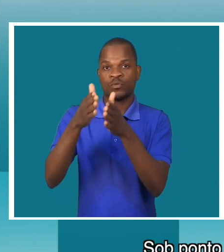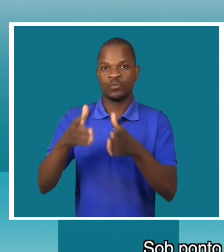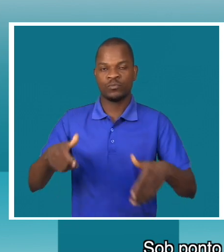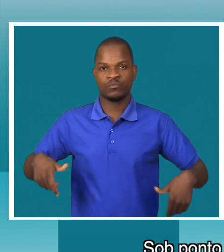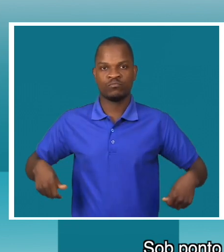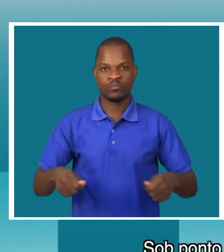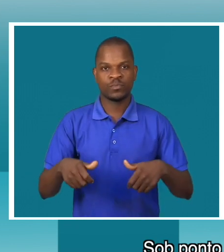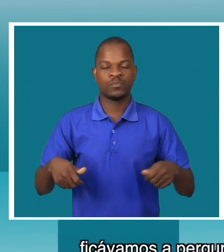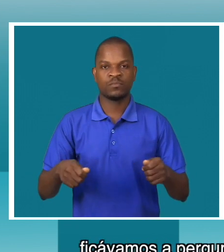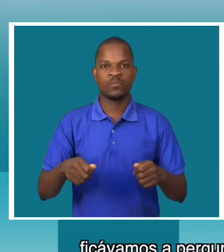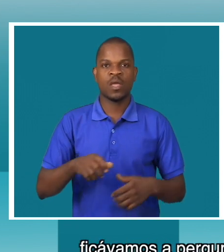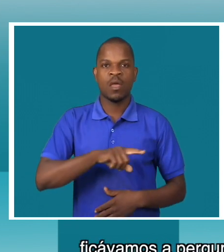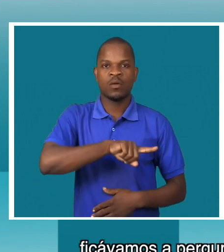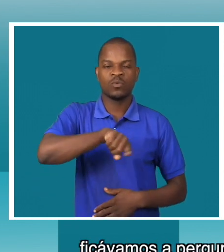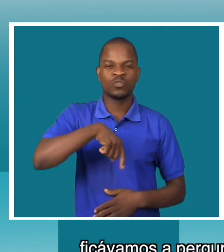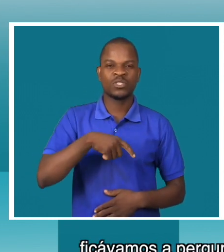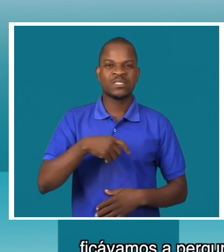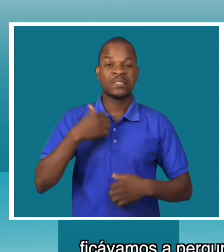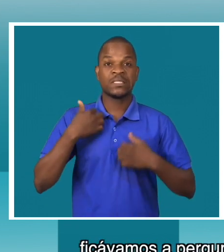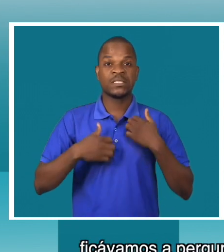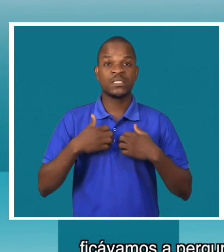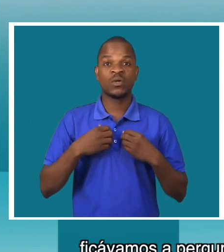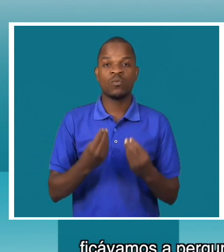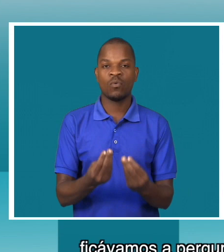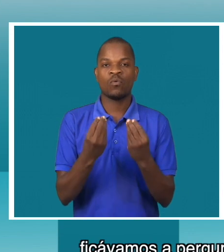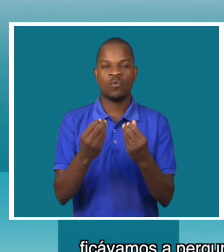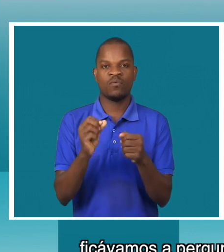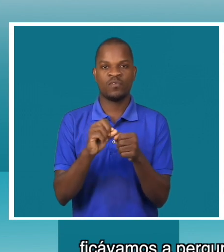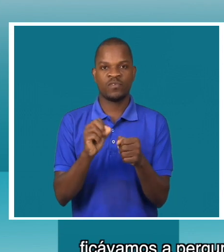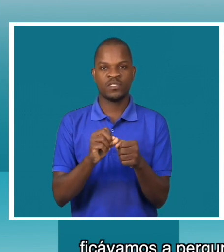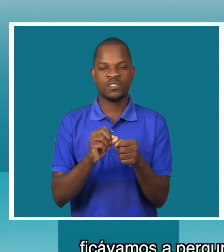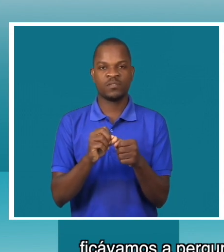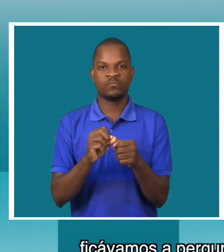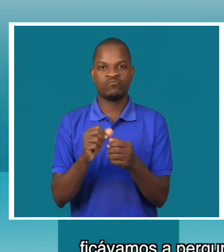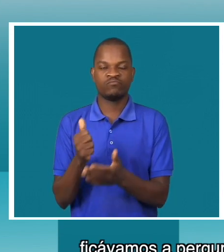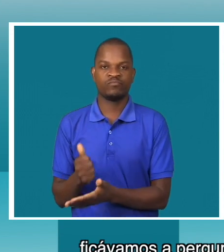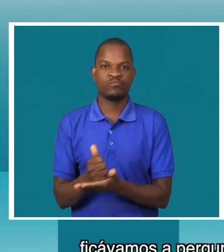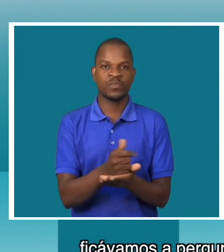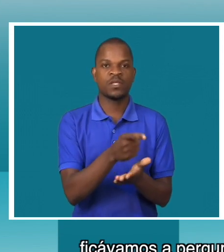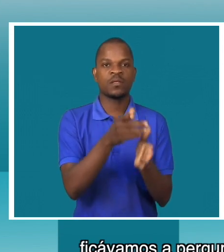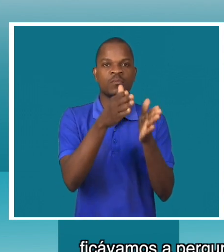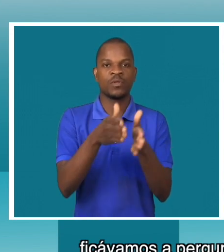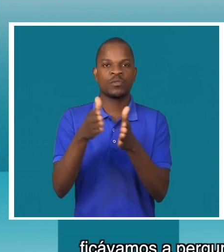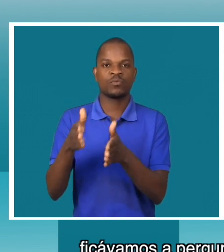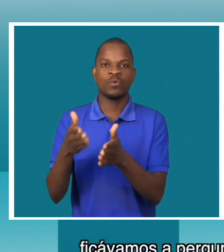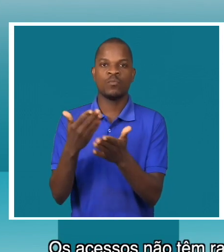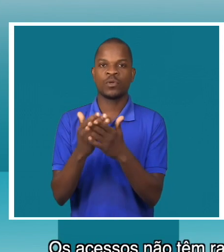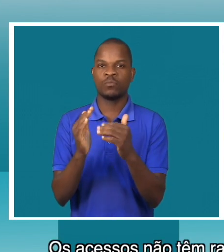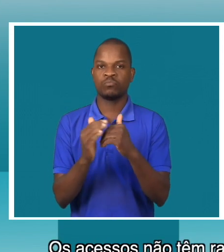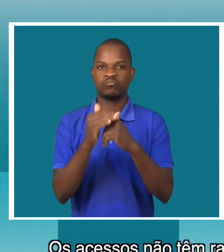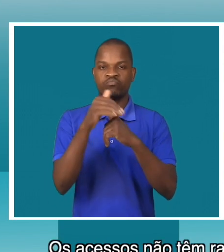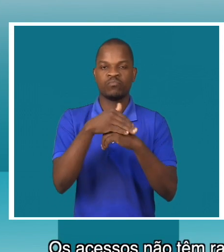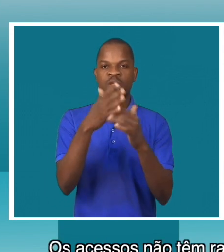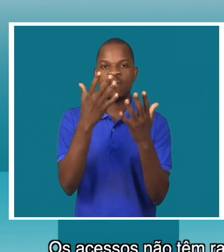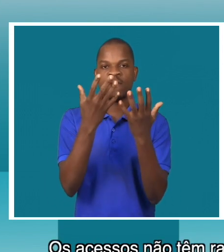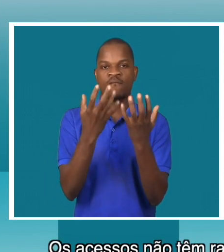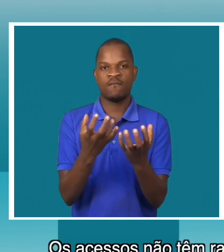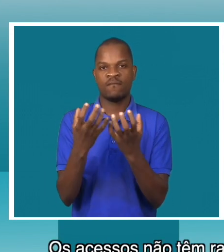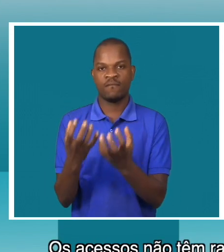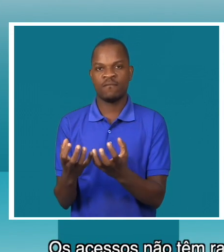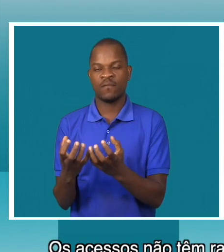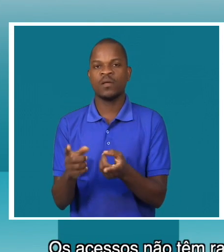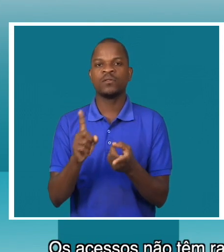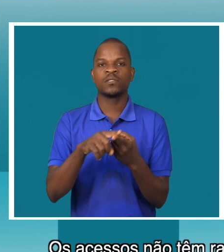tente de cadeiras de rodas. Nós ficávamos nos perguntando como é que nós vamos lidar com esta pessoa. Os acessos não têm